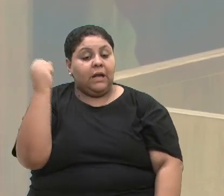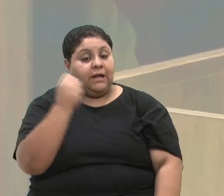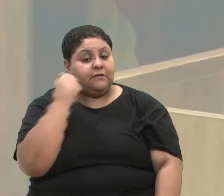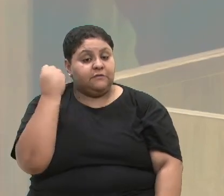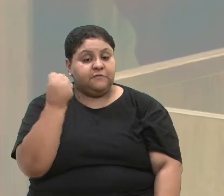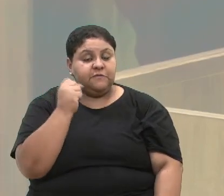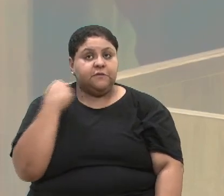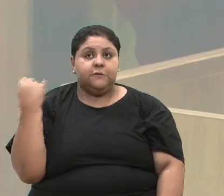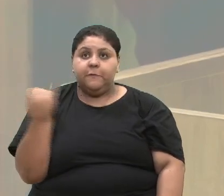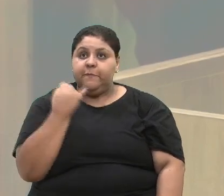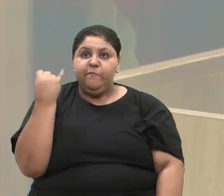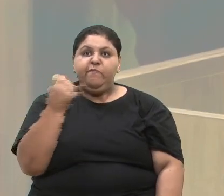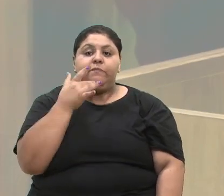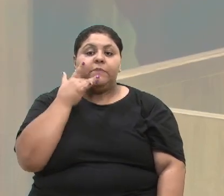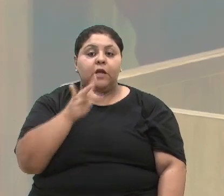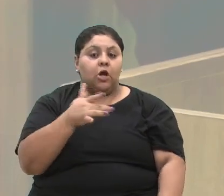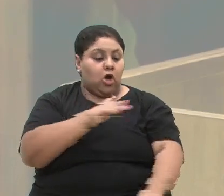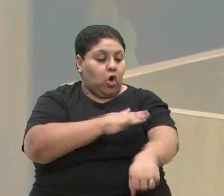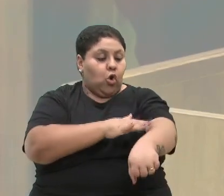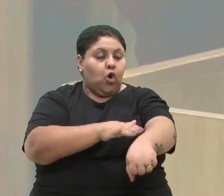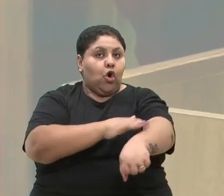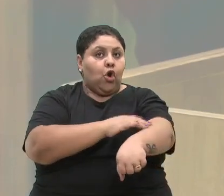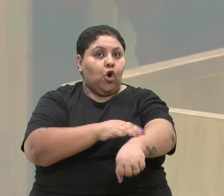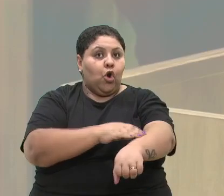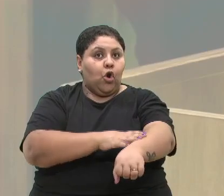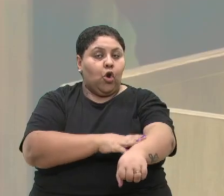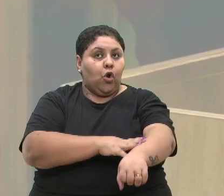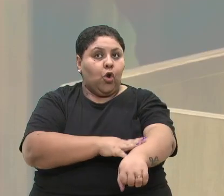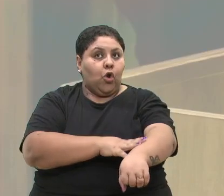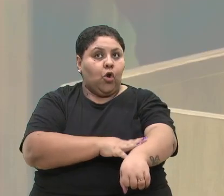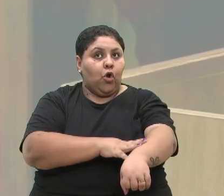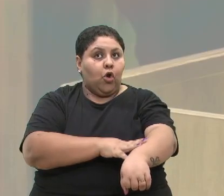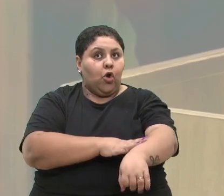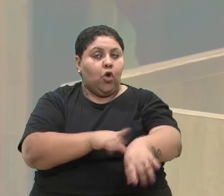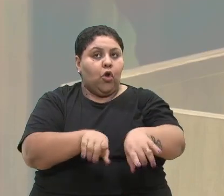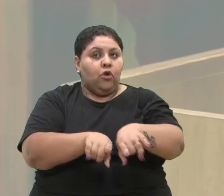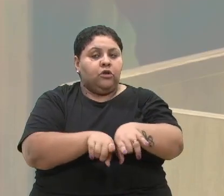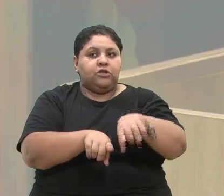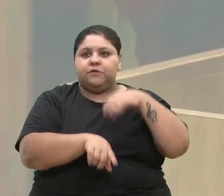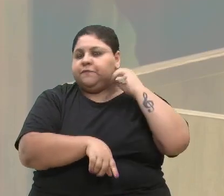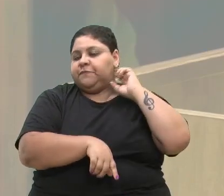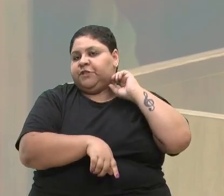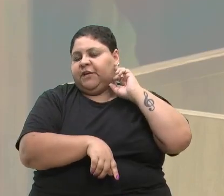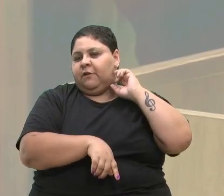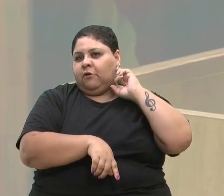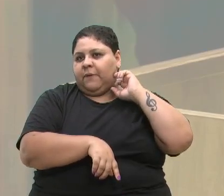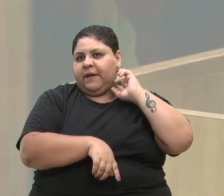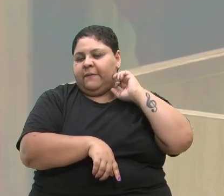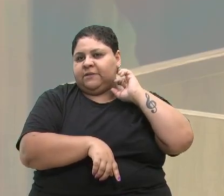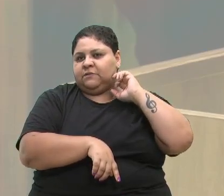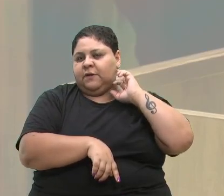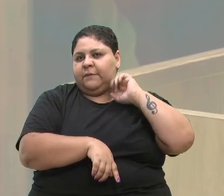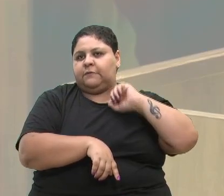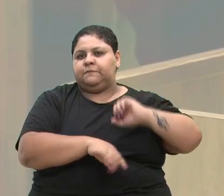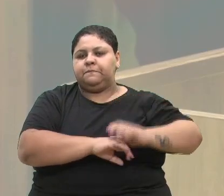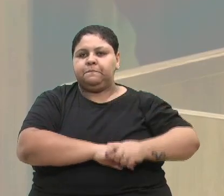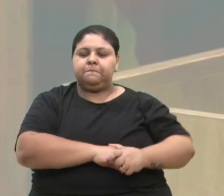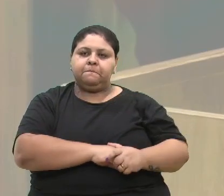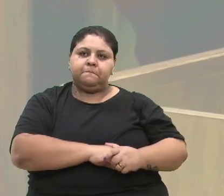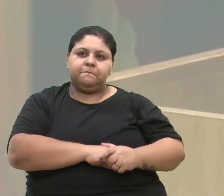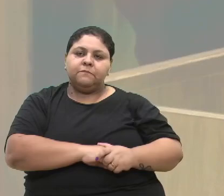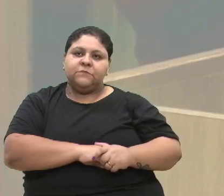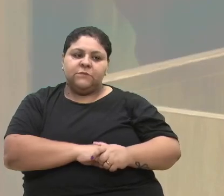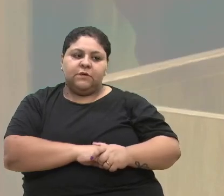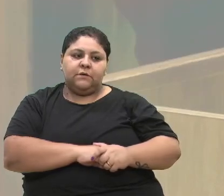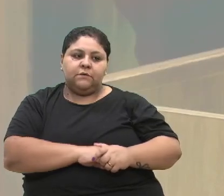não importa a cor da tua pele, não importa o sexo, tu tem que pagar conforme a lei diz. E não porque tu é